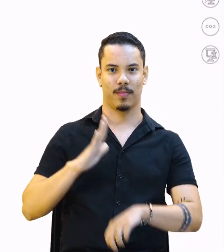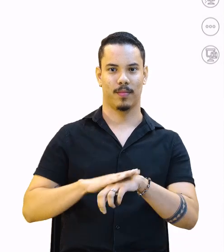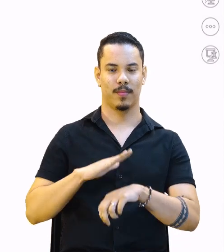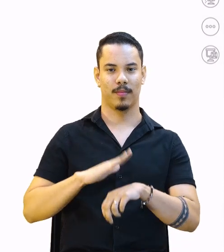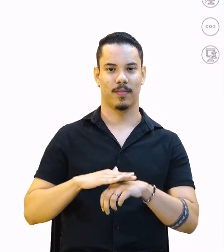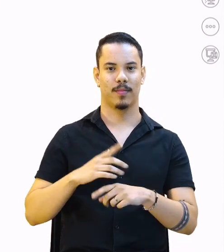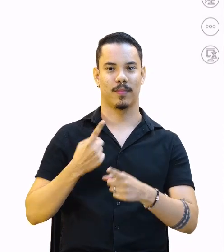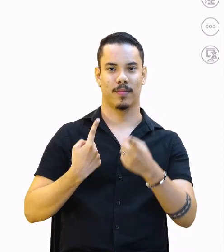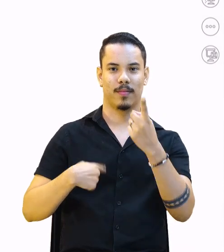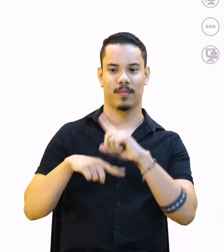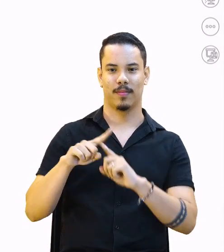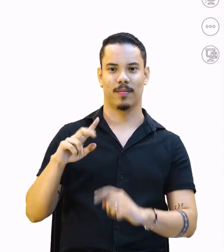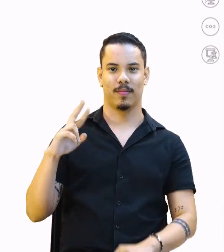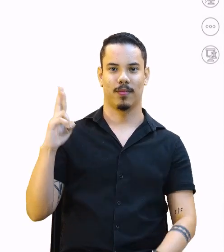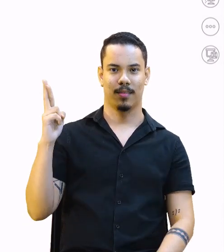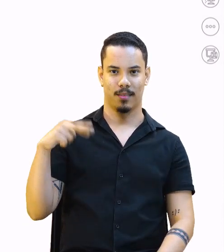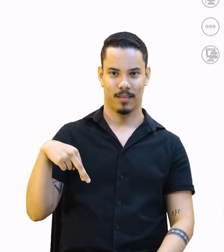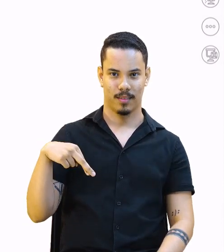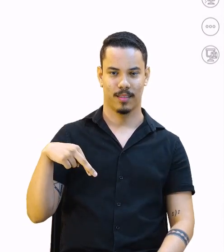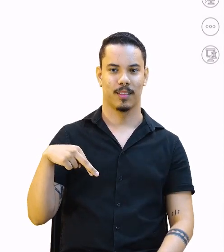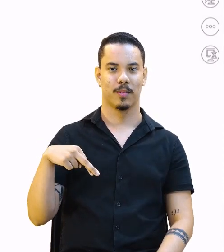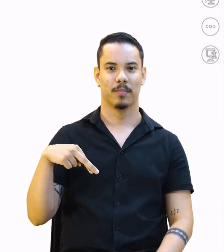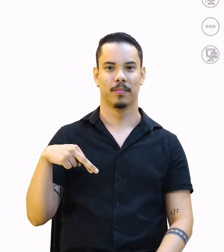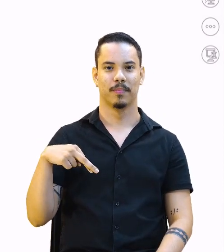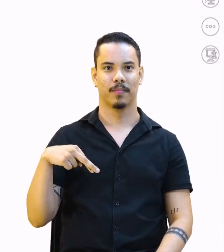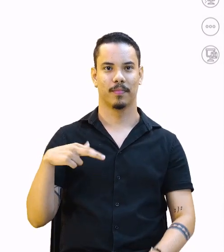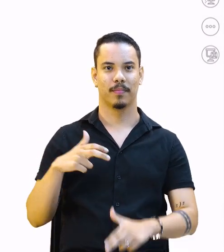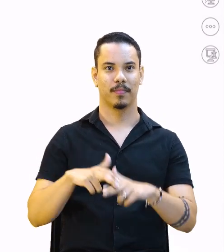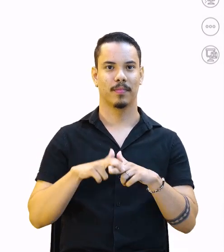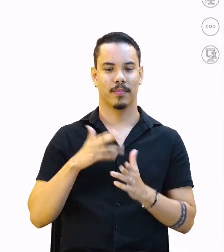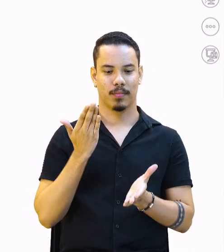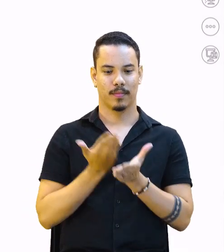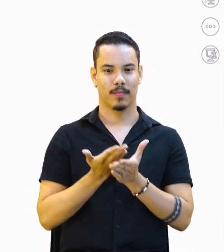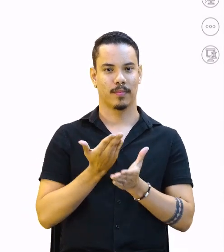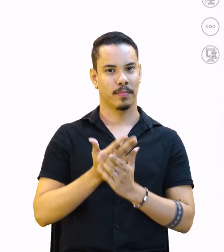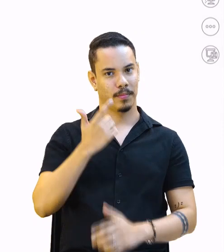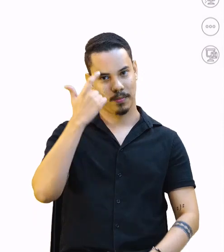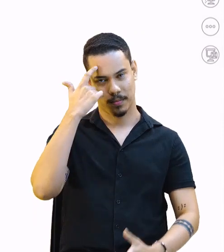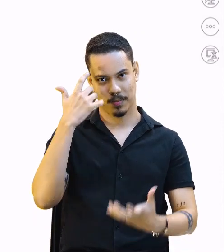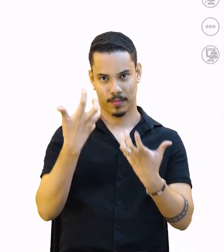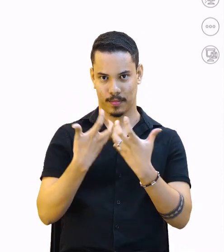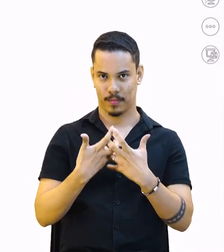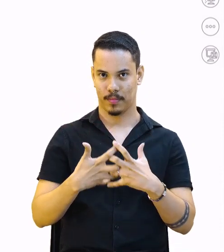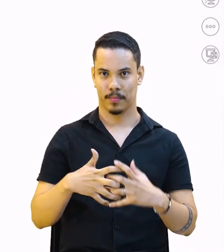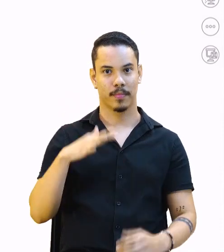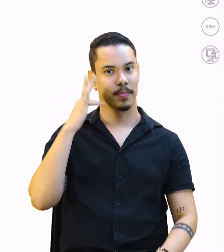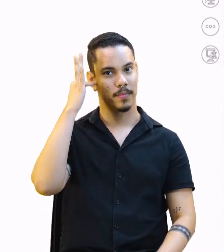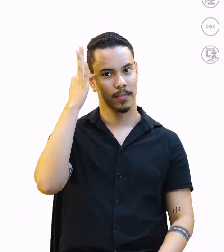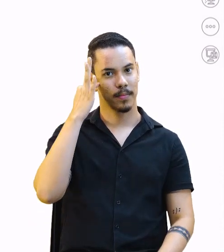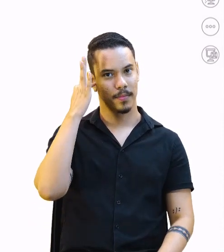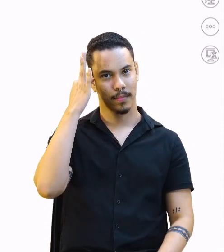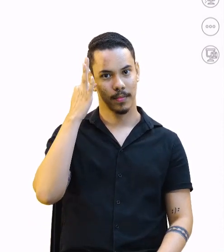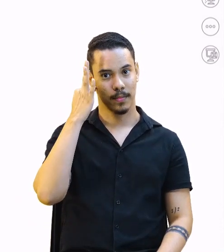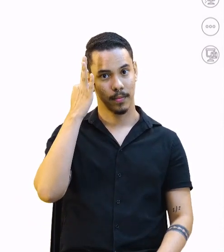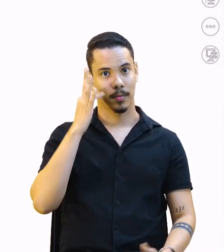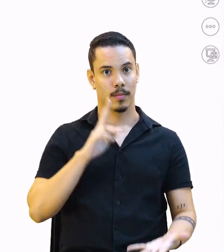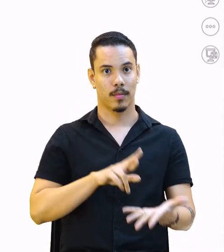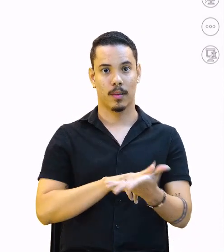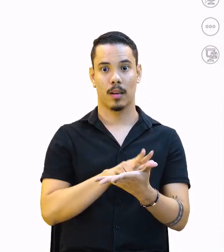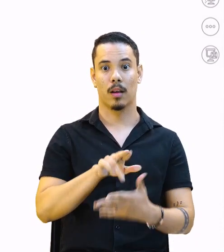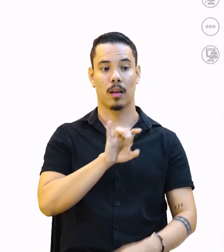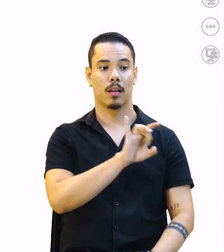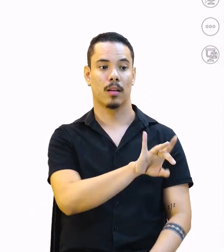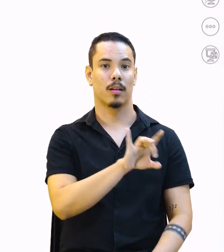talento da razão. Veja bem, ó. Ao estudar o pensamento dos grandes filósofos, cada um